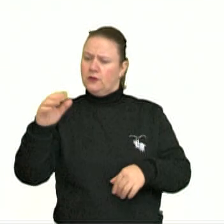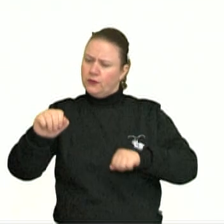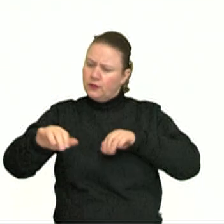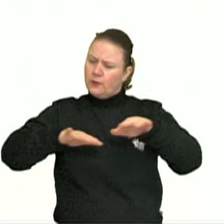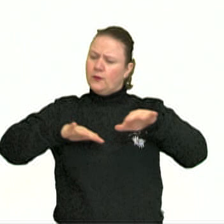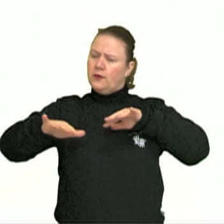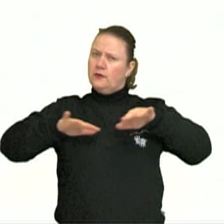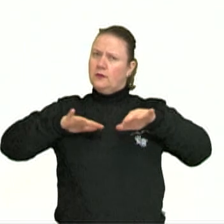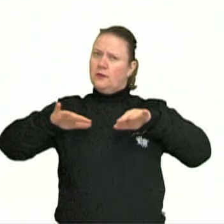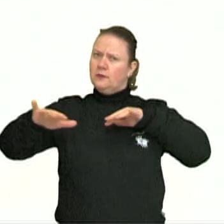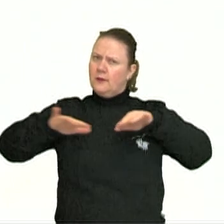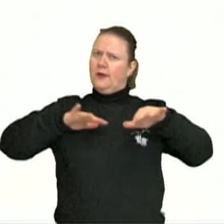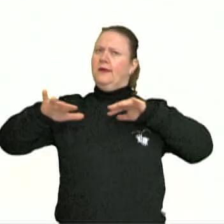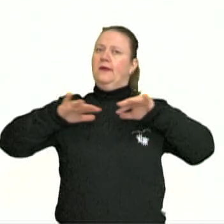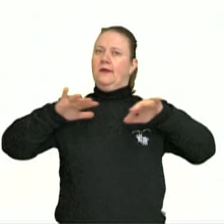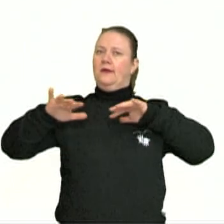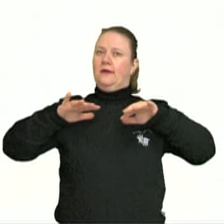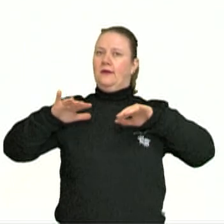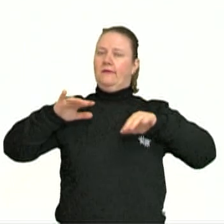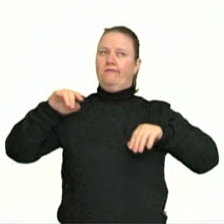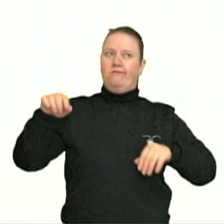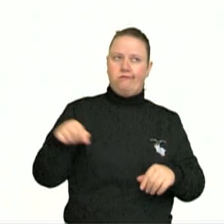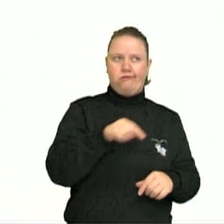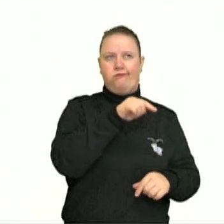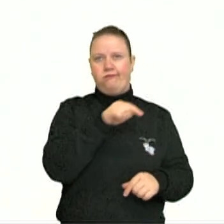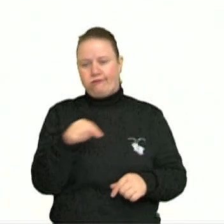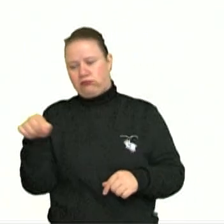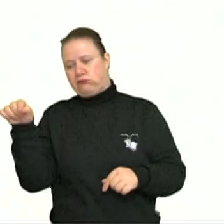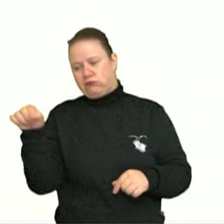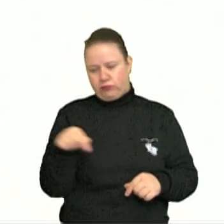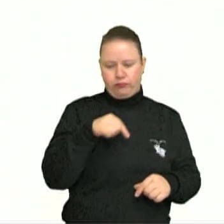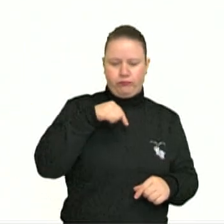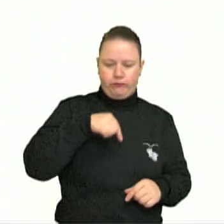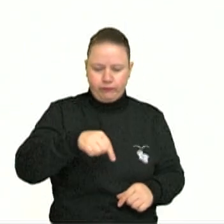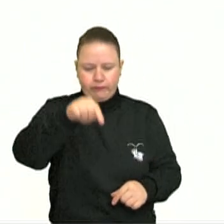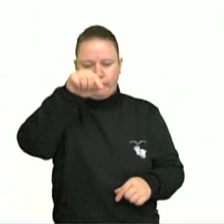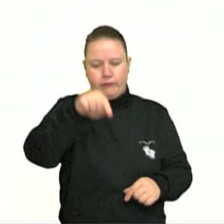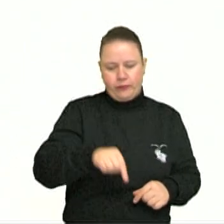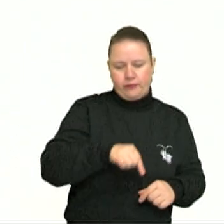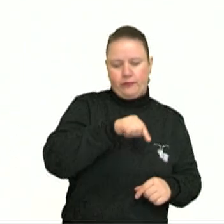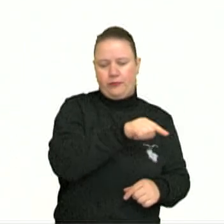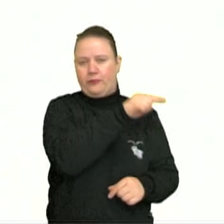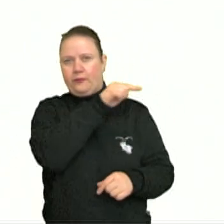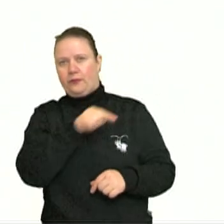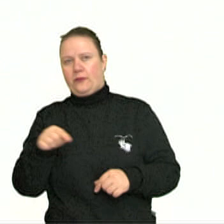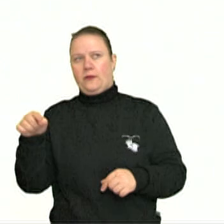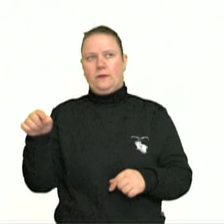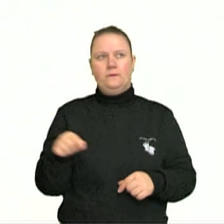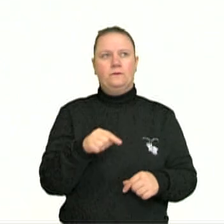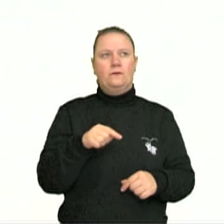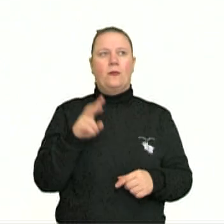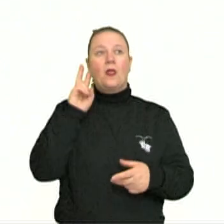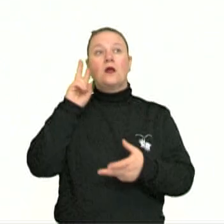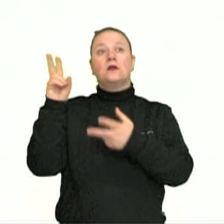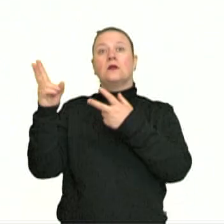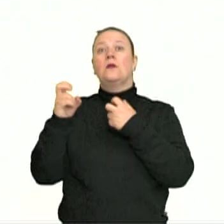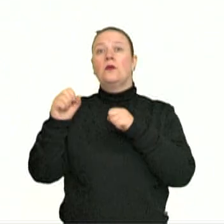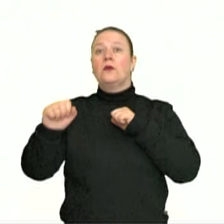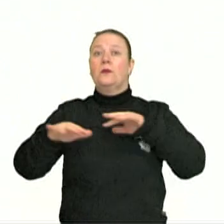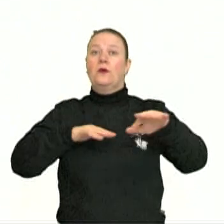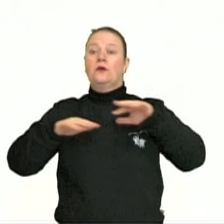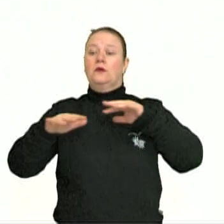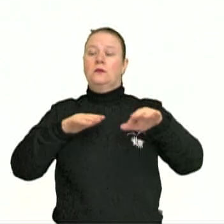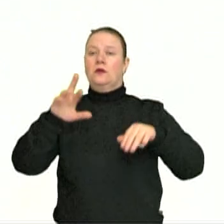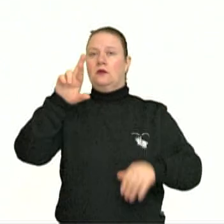lançar, ou seja, através disso você consegue determinar justamente a verificar o movimento de